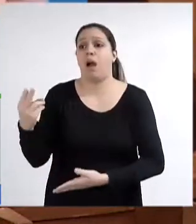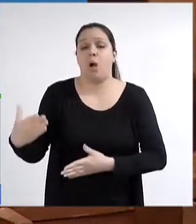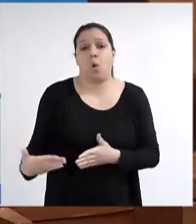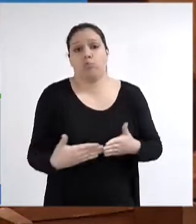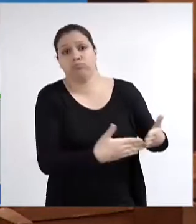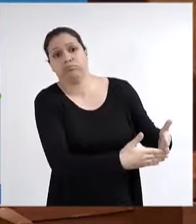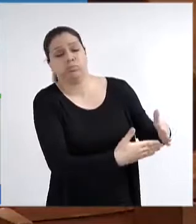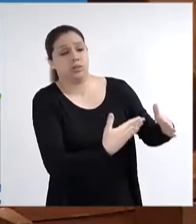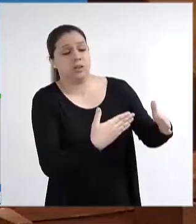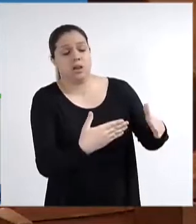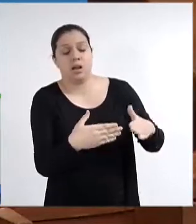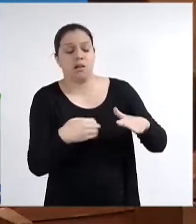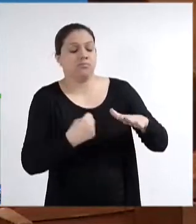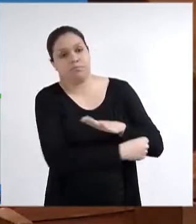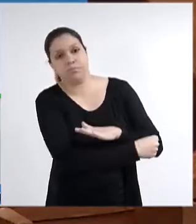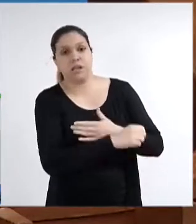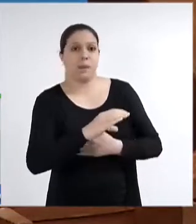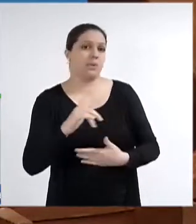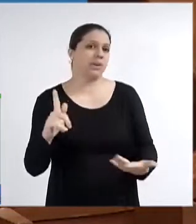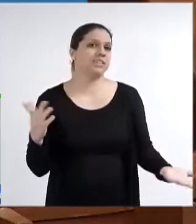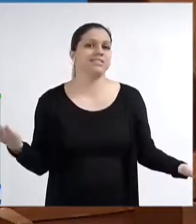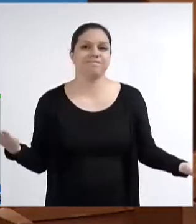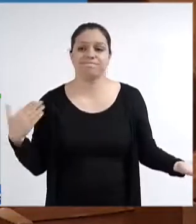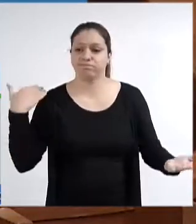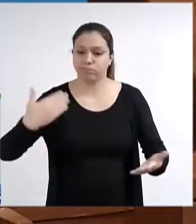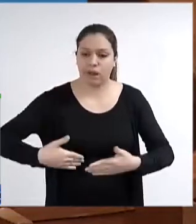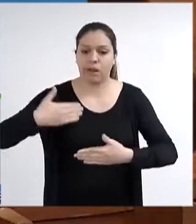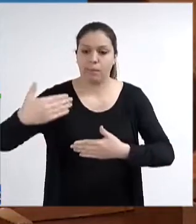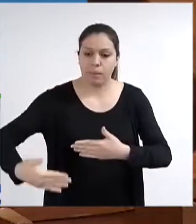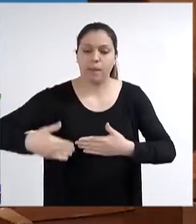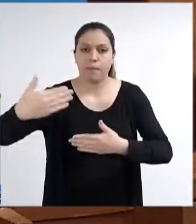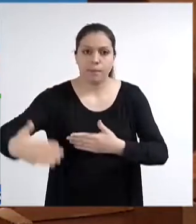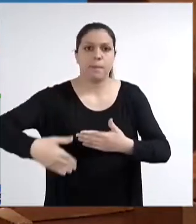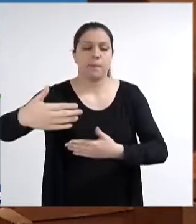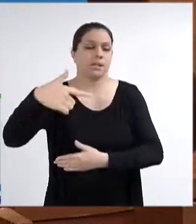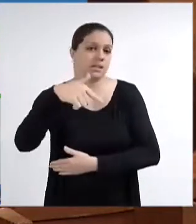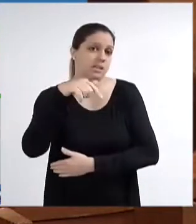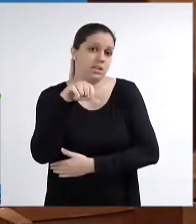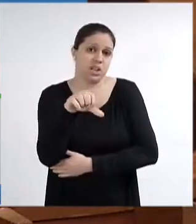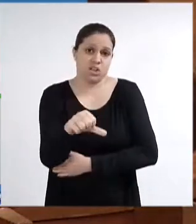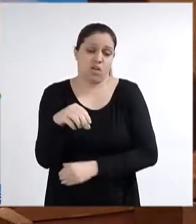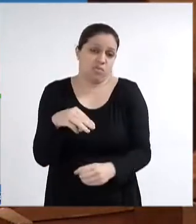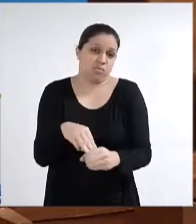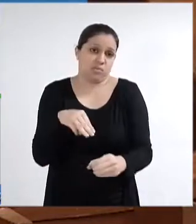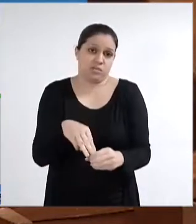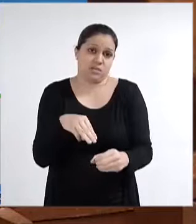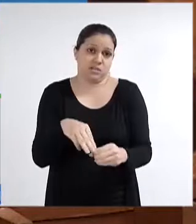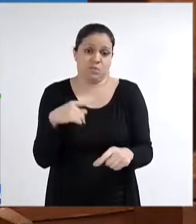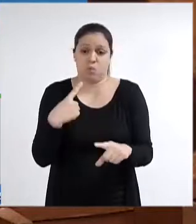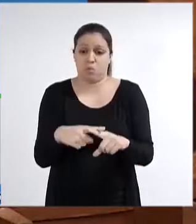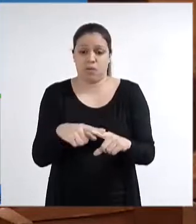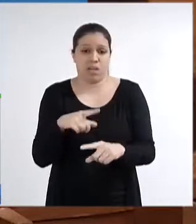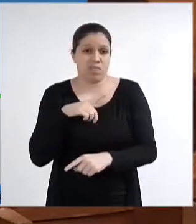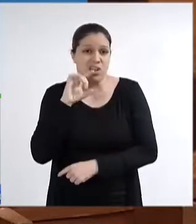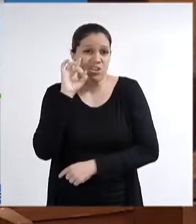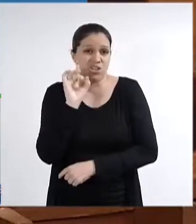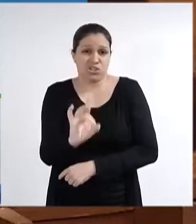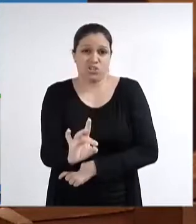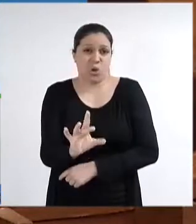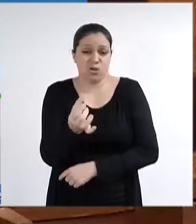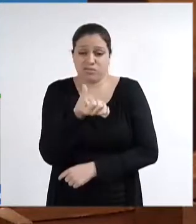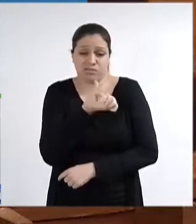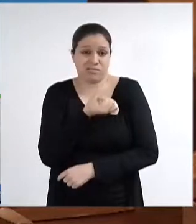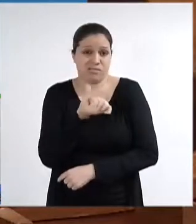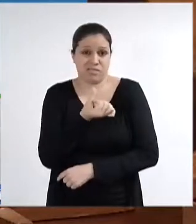Grande, e assim sucessivamente nos 79 municípios, uma vez que nós temos com a capital apenas 6 delegacias. Concedo uma parte,